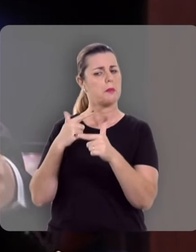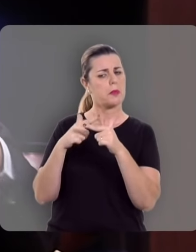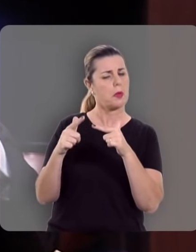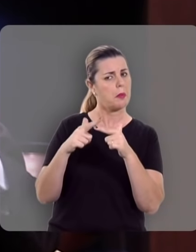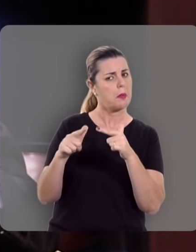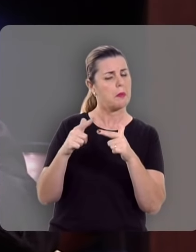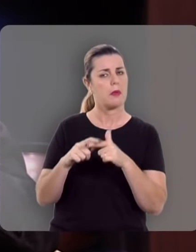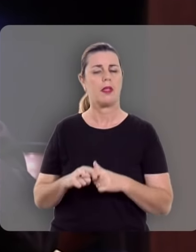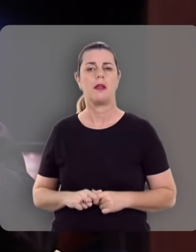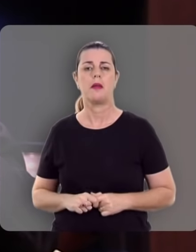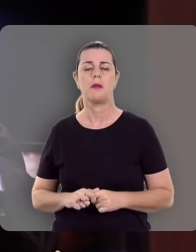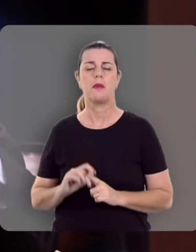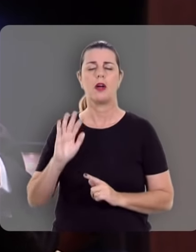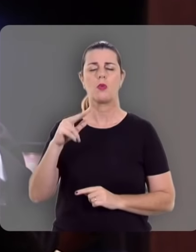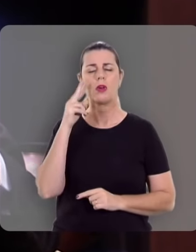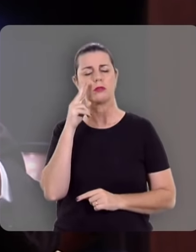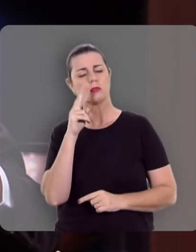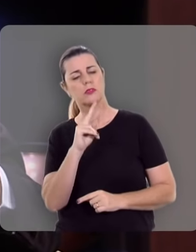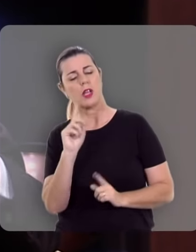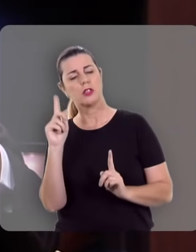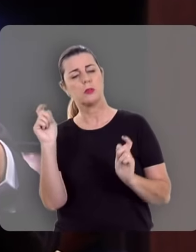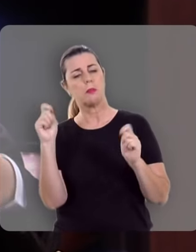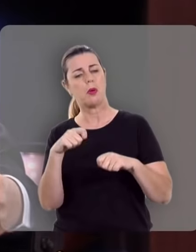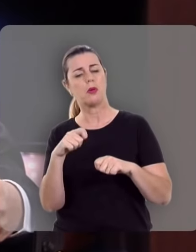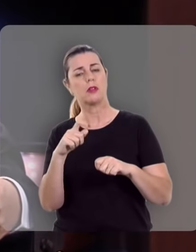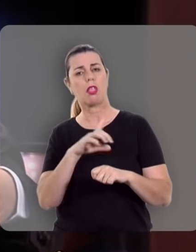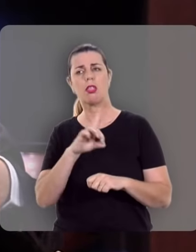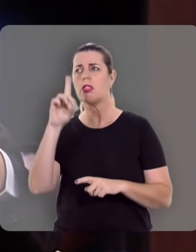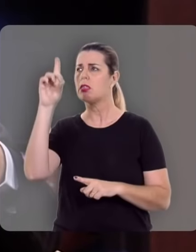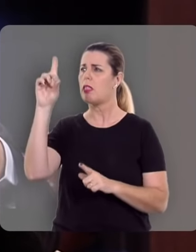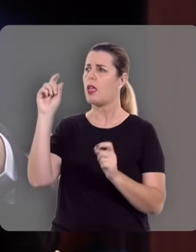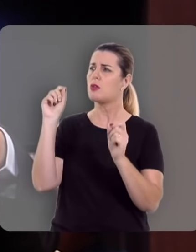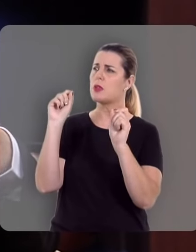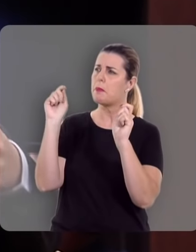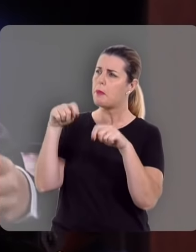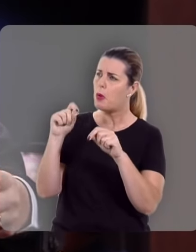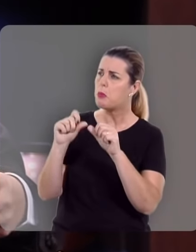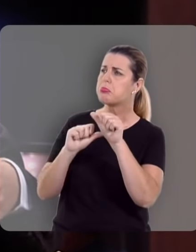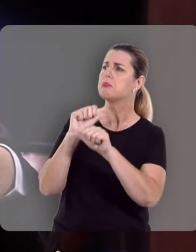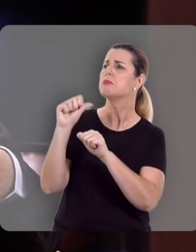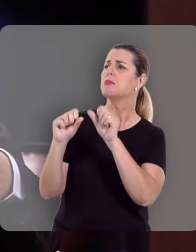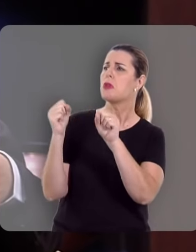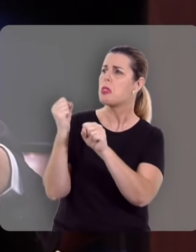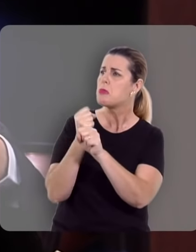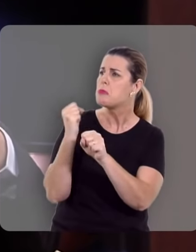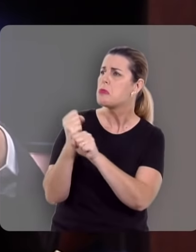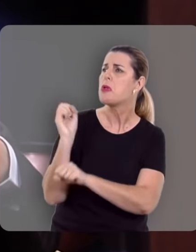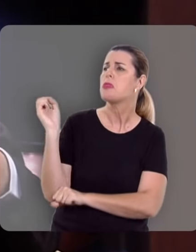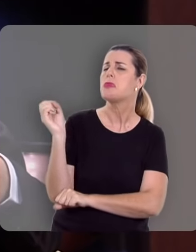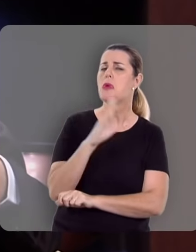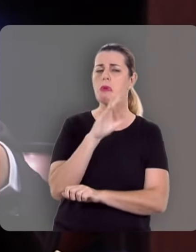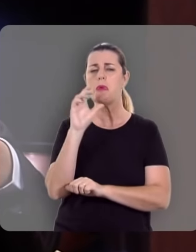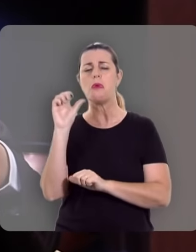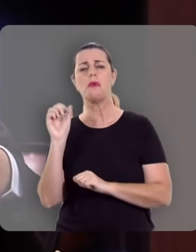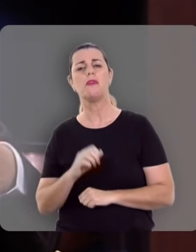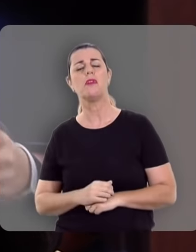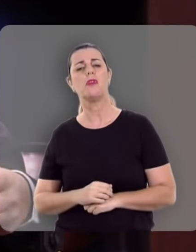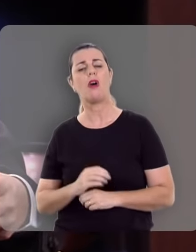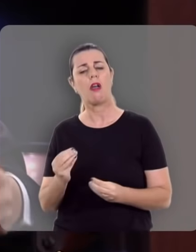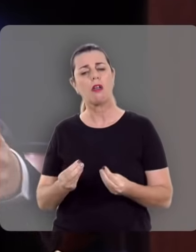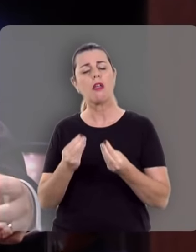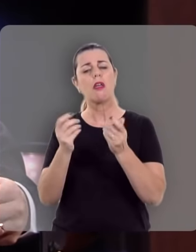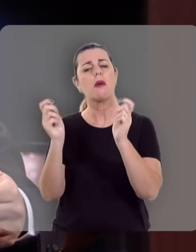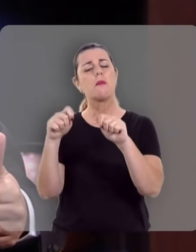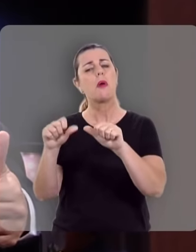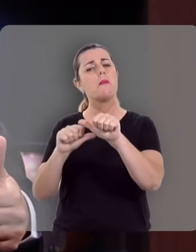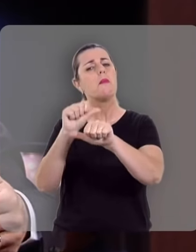quando ele ouve sobre a possibilidade de um Deus que restaura, um Deus que transforma, um Deus que pode mudar